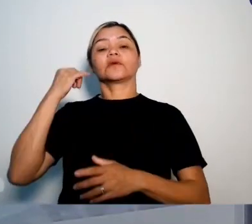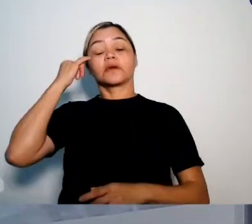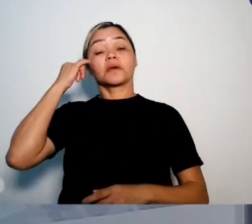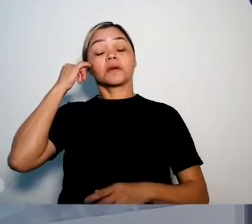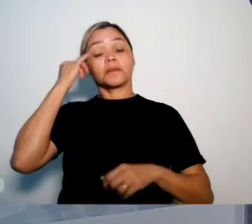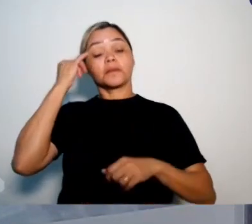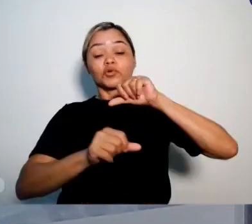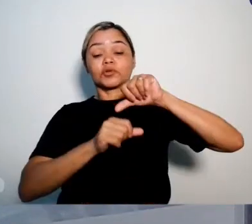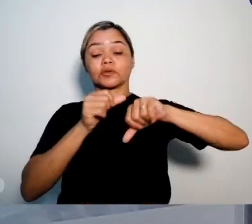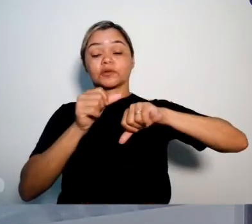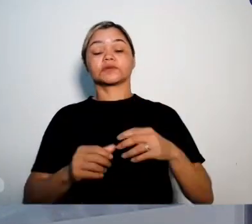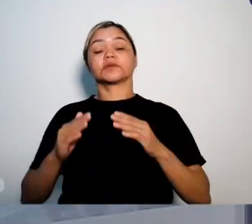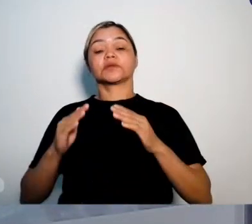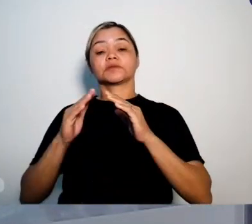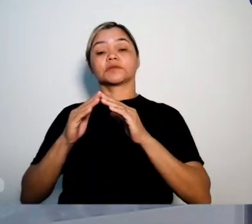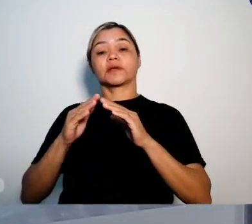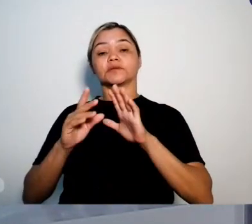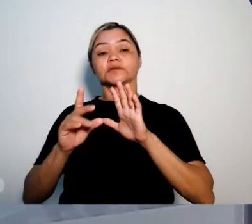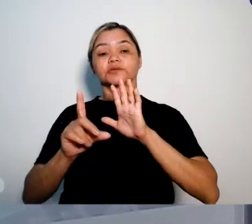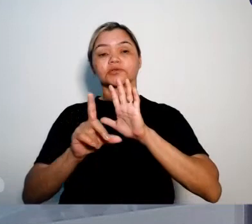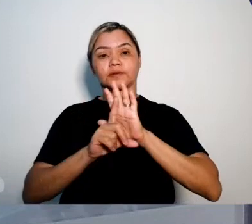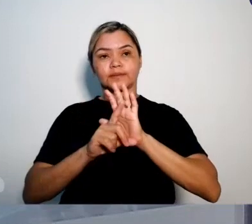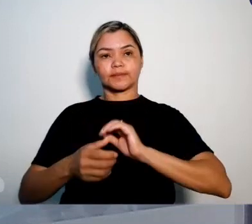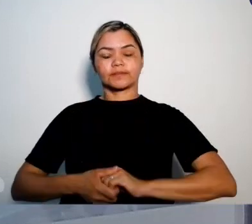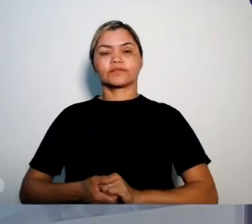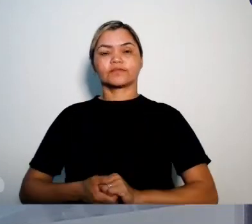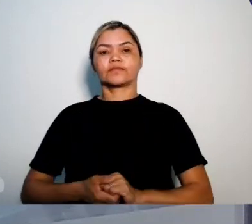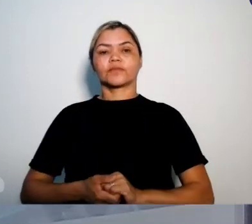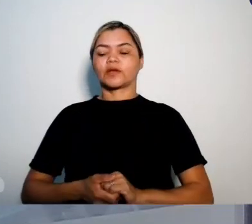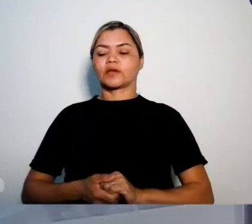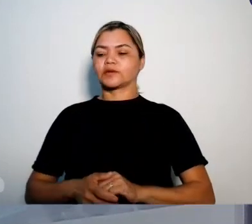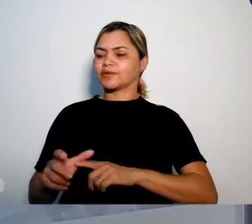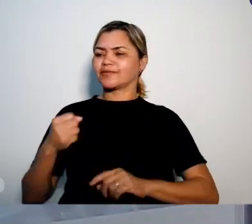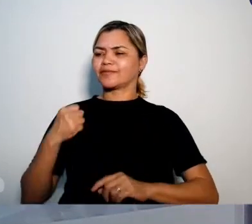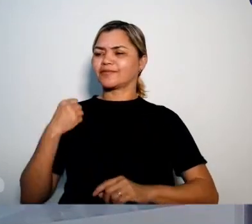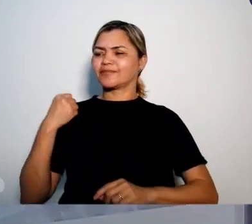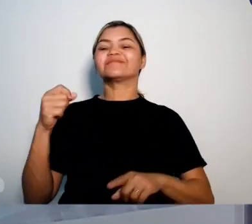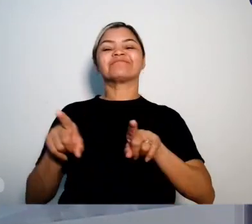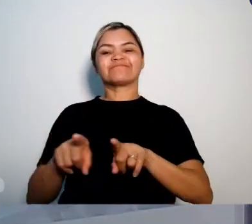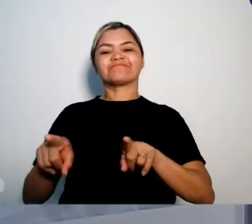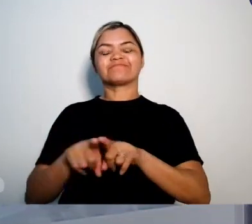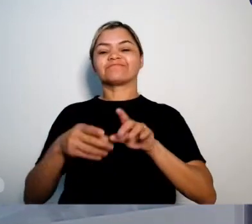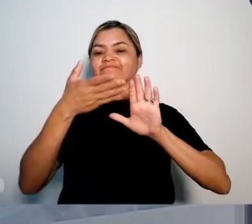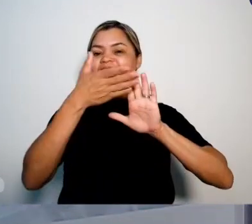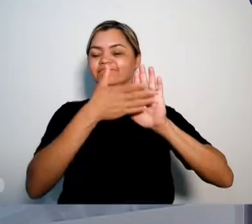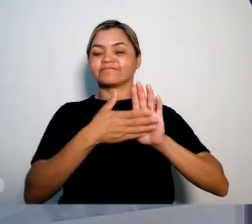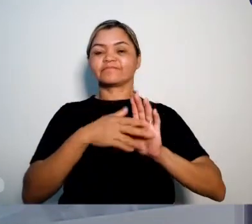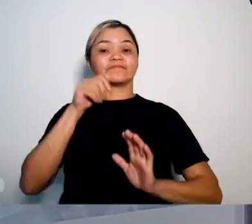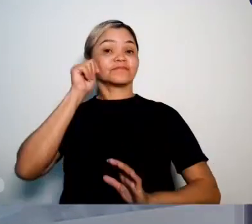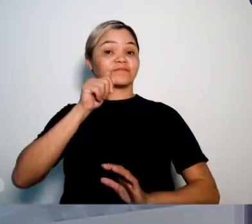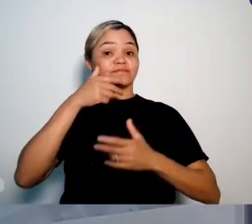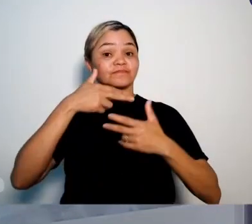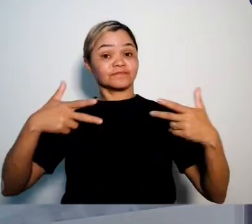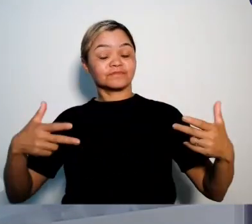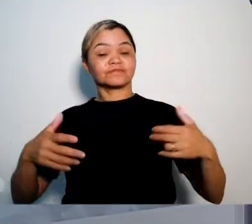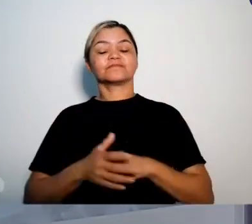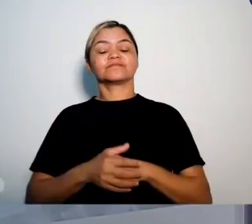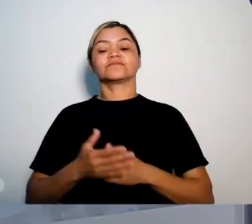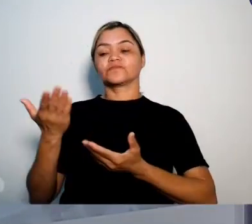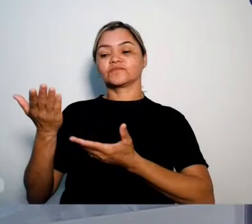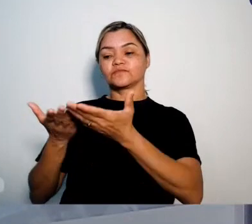casa legislativa. Grandes conquistas também nas proposituras sobre as mulheres, sobre os servidores